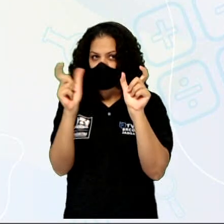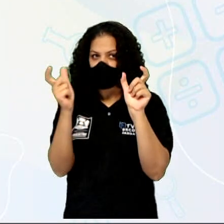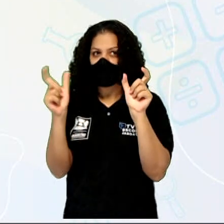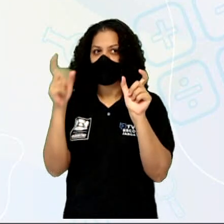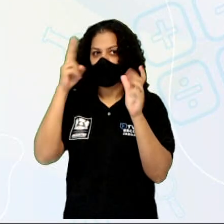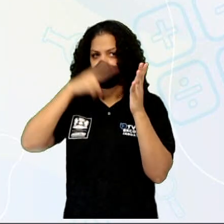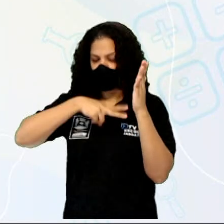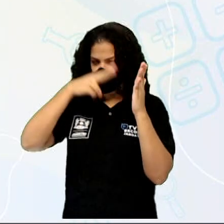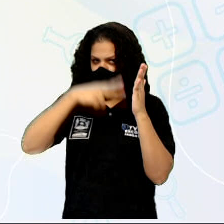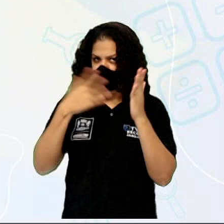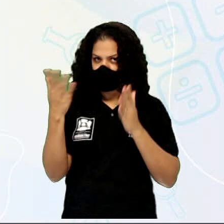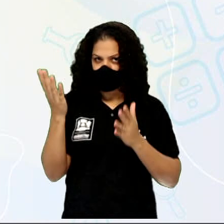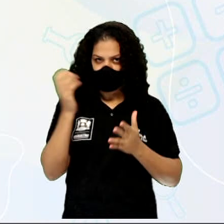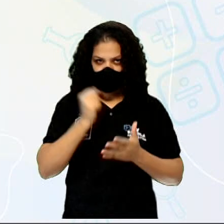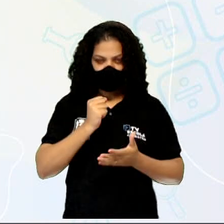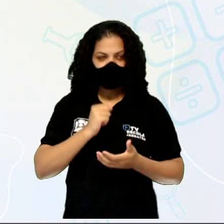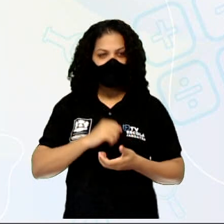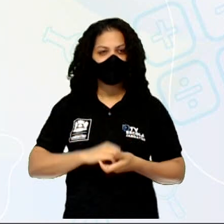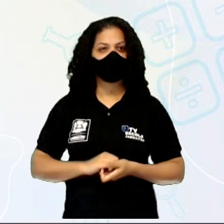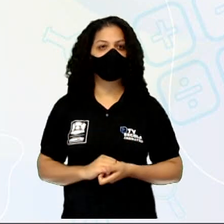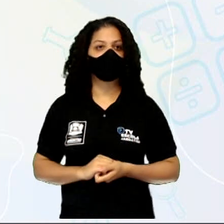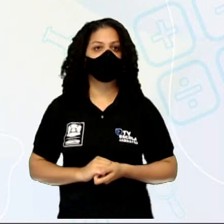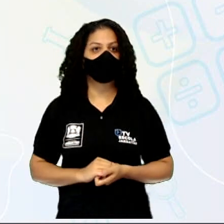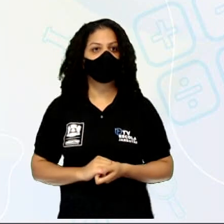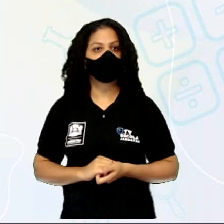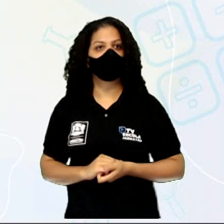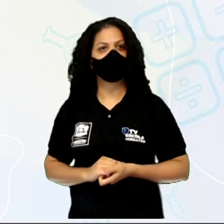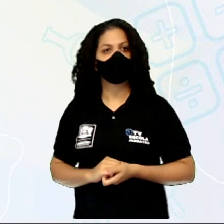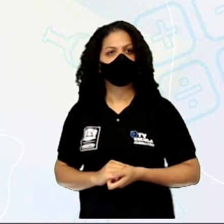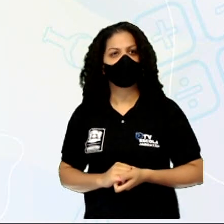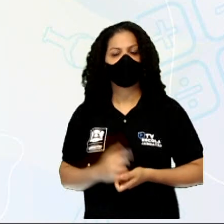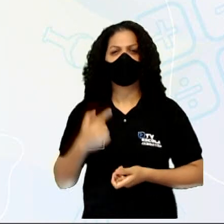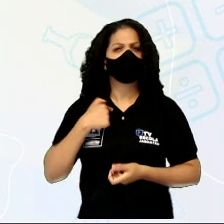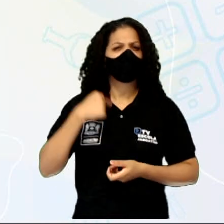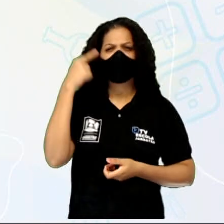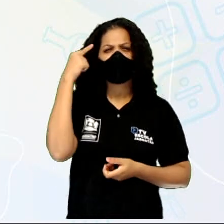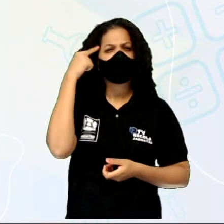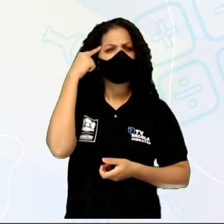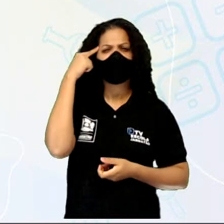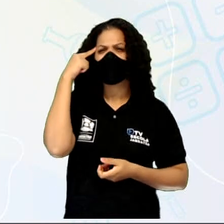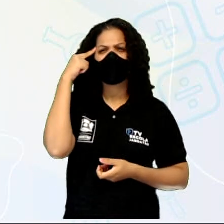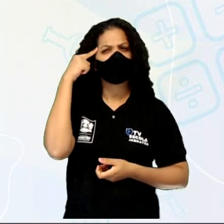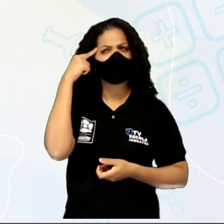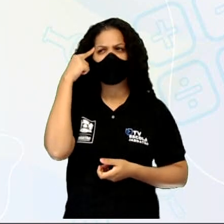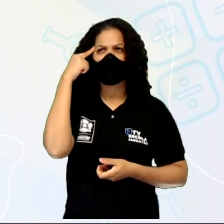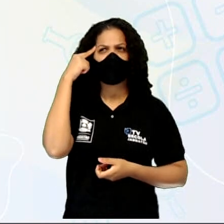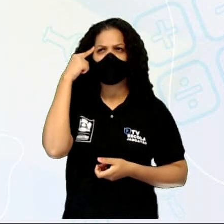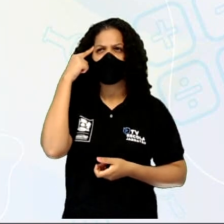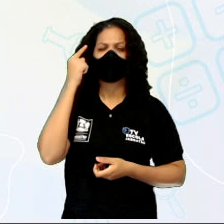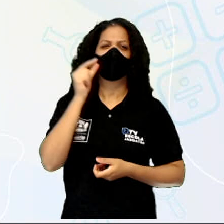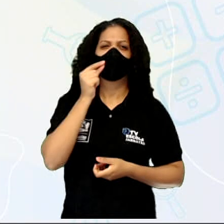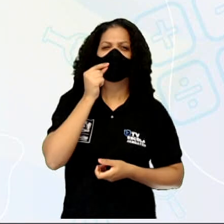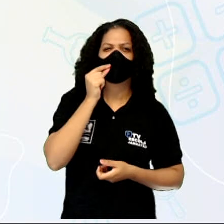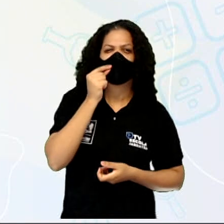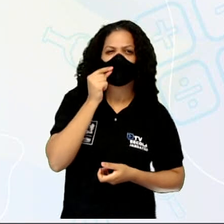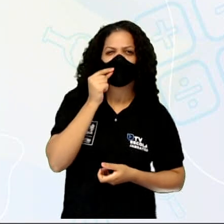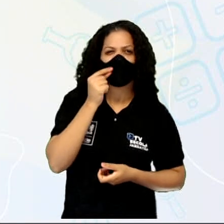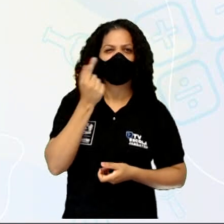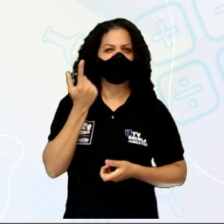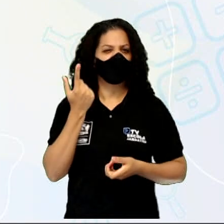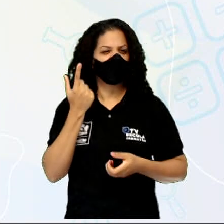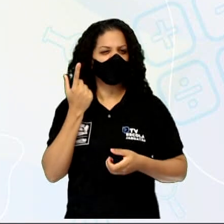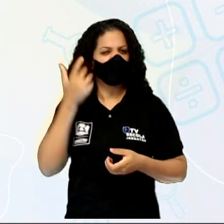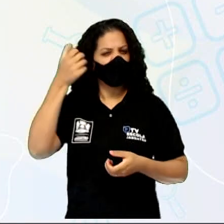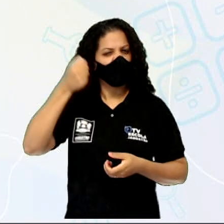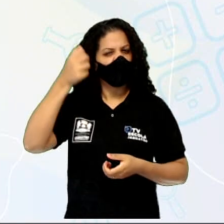O primeiro quadrinho diz assim: eu não entendo essa história de dentes de leite. Eles